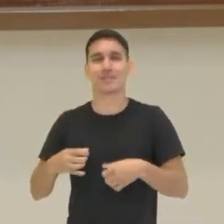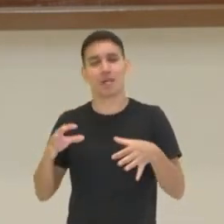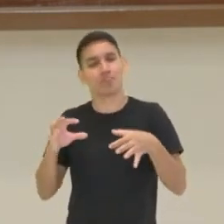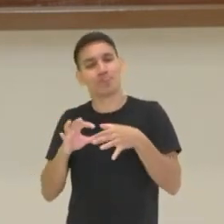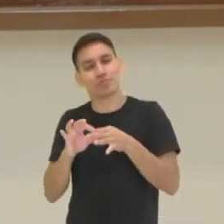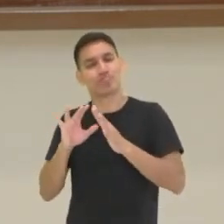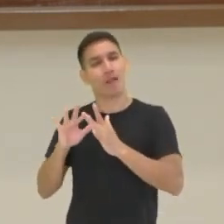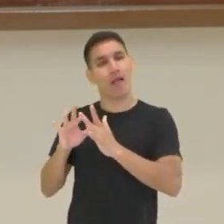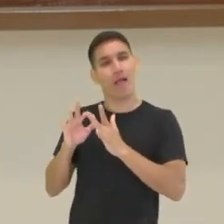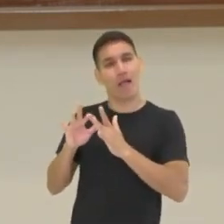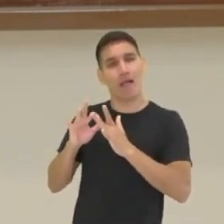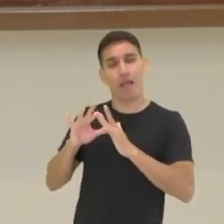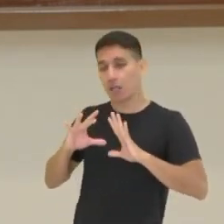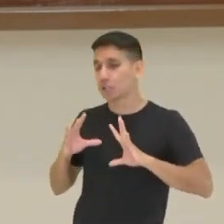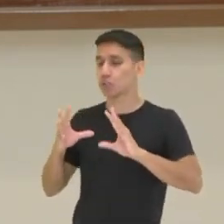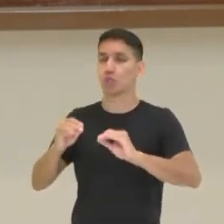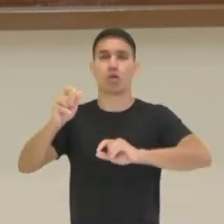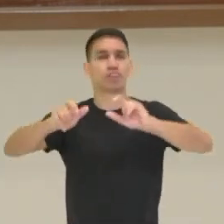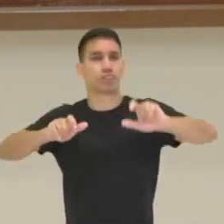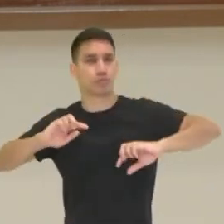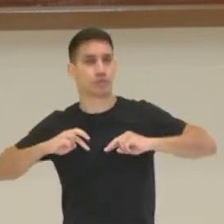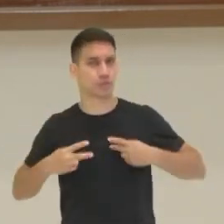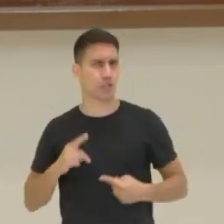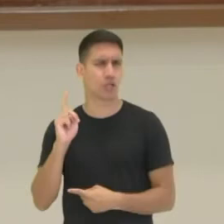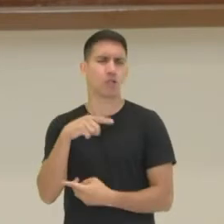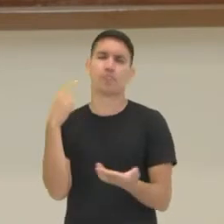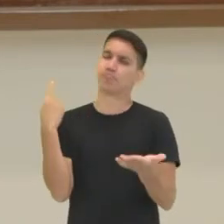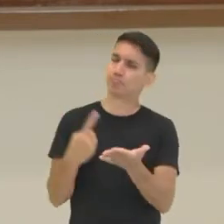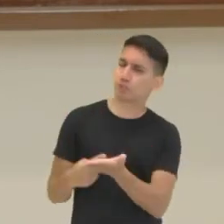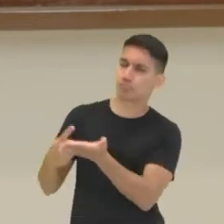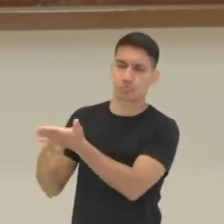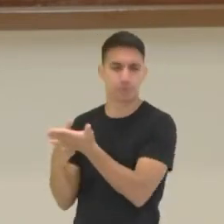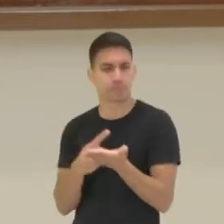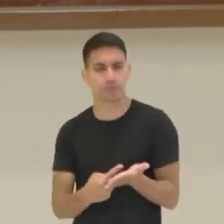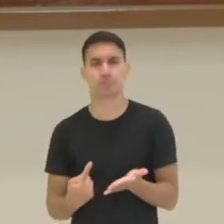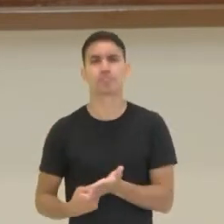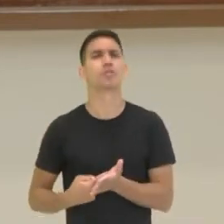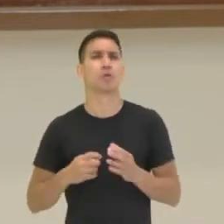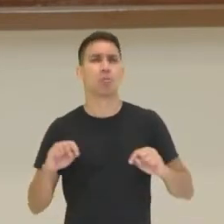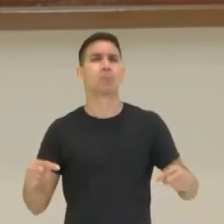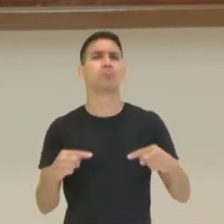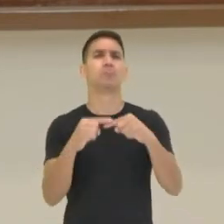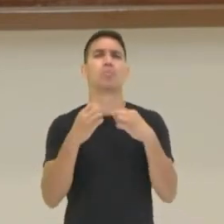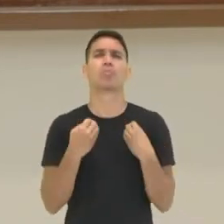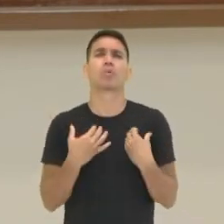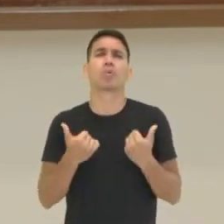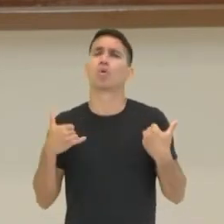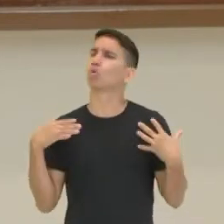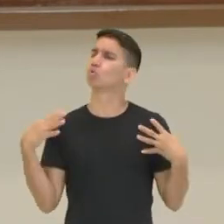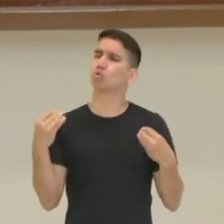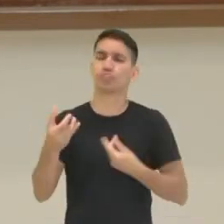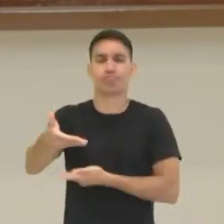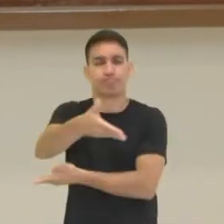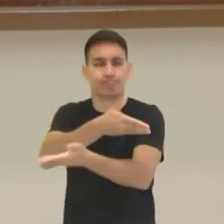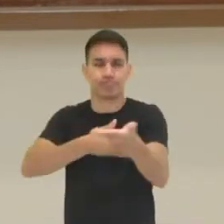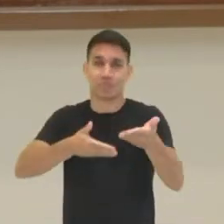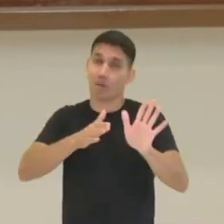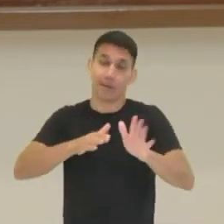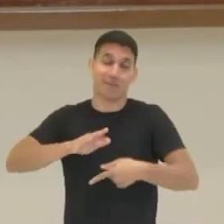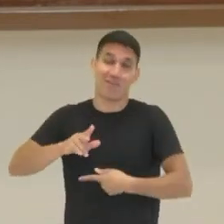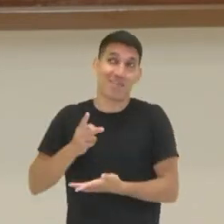relações humanas para que a gente consiga fazer um pacto civilizatório, né, e diplomático nas nossas relações. Nem